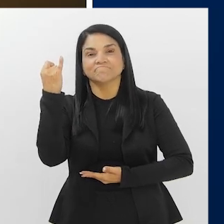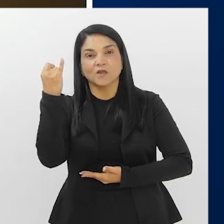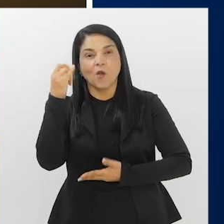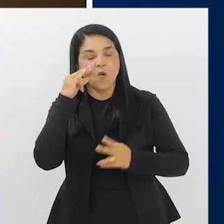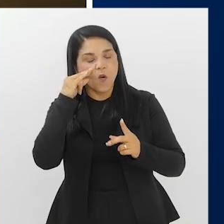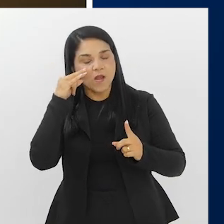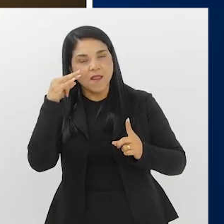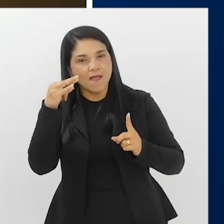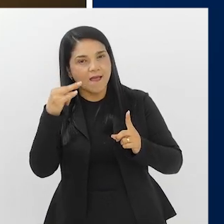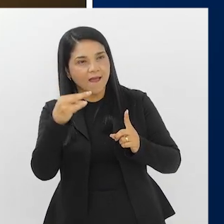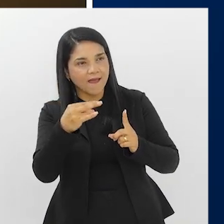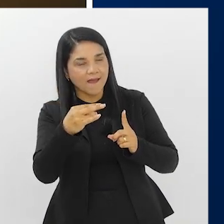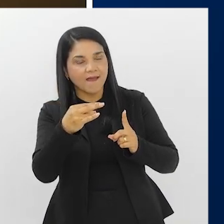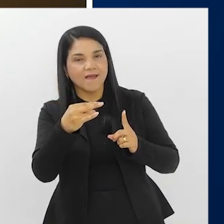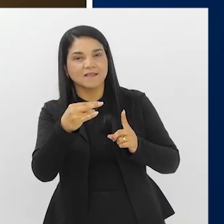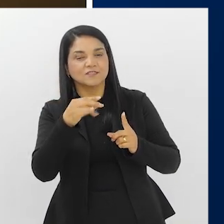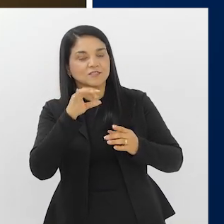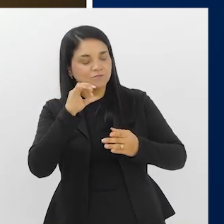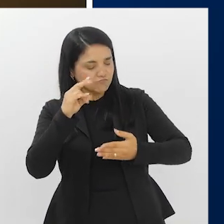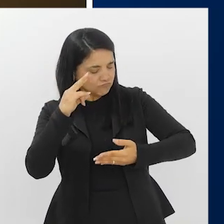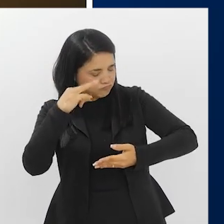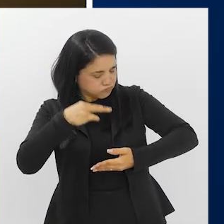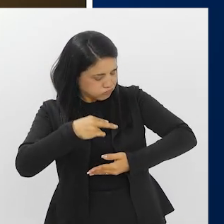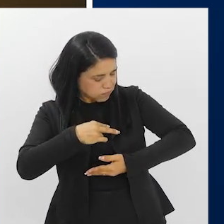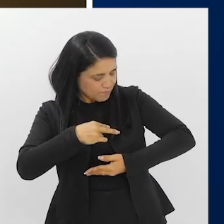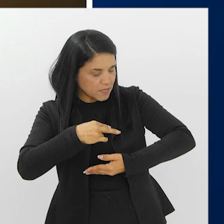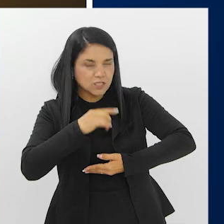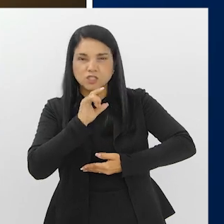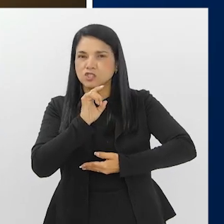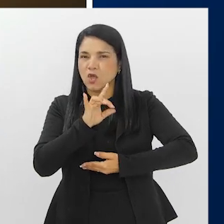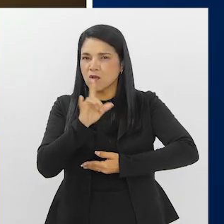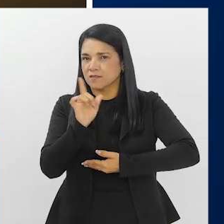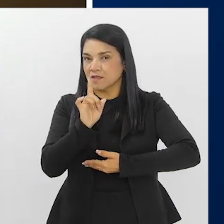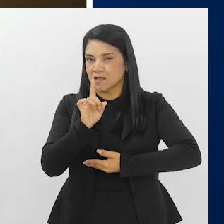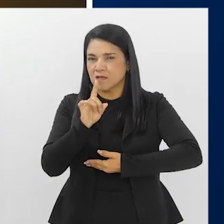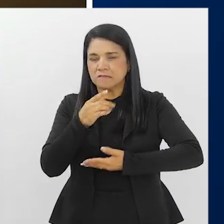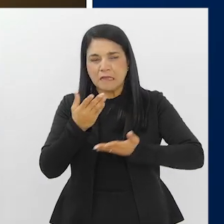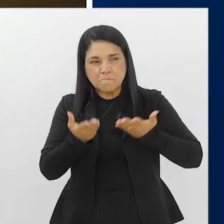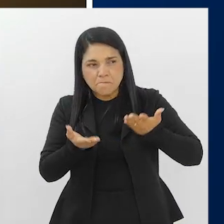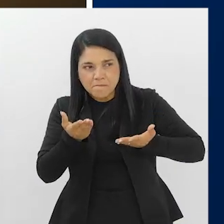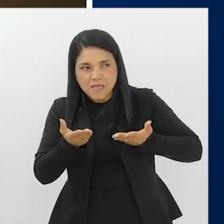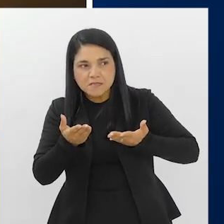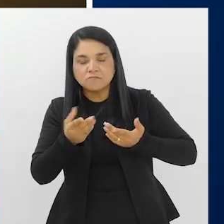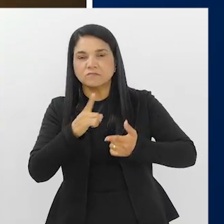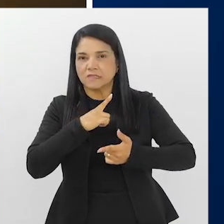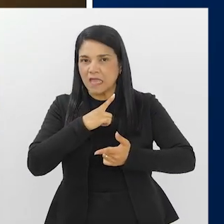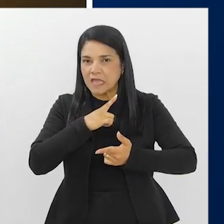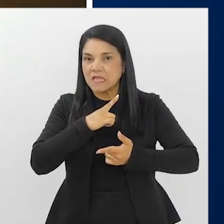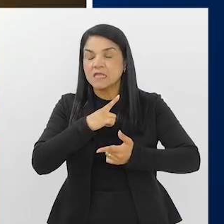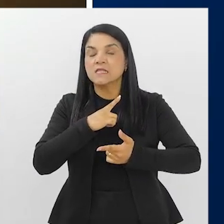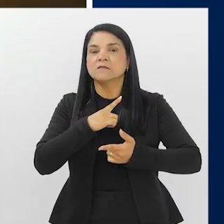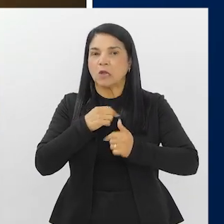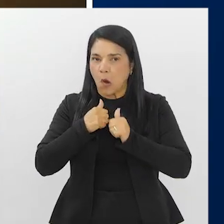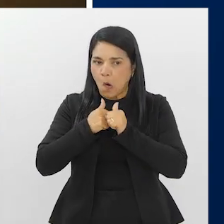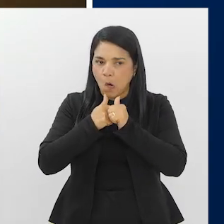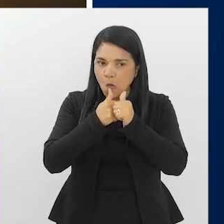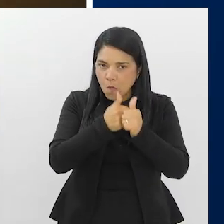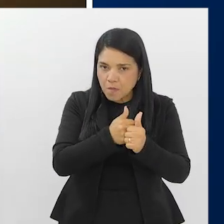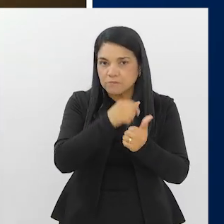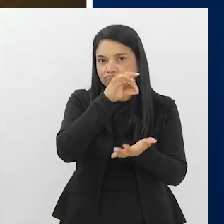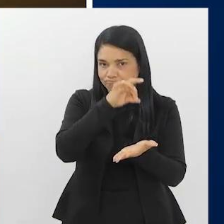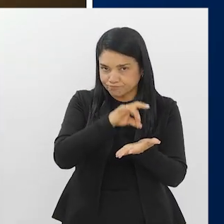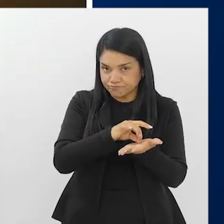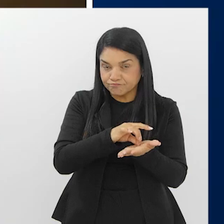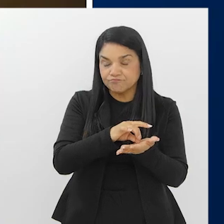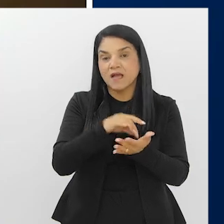a gente ter um olhar não só para o bebê, nossa, será que o bebê está ganhando peso e tudo mais? Isso tudo realmente a gente vai acompanhar, mas